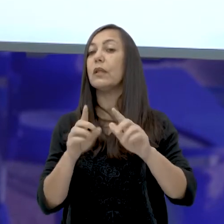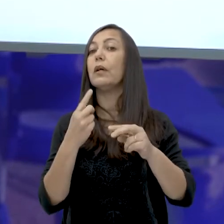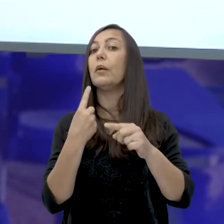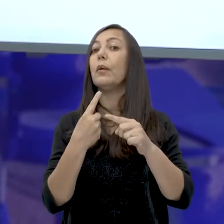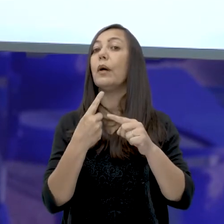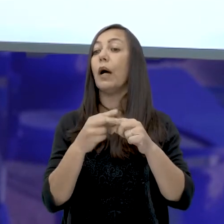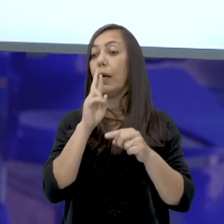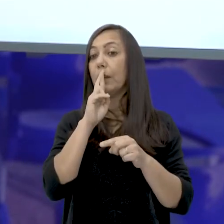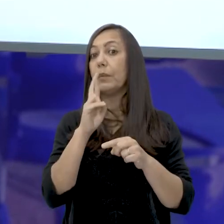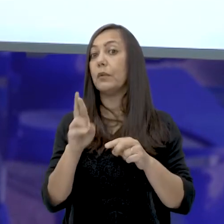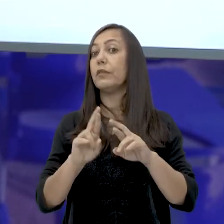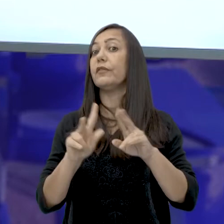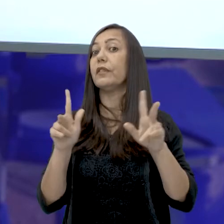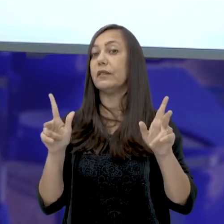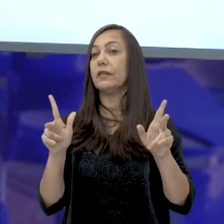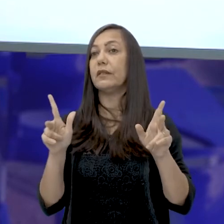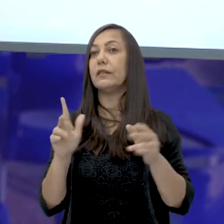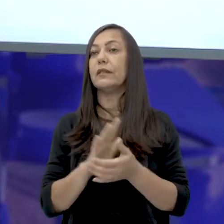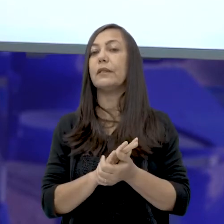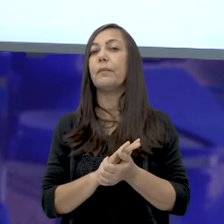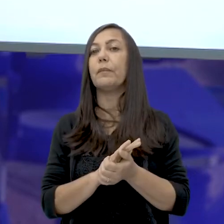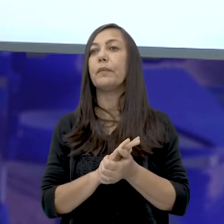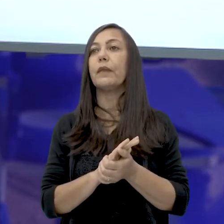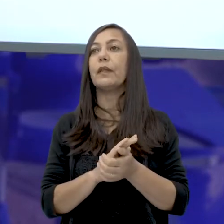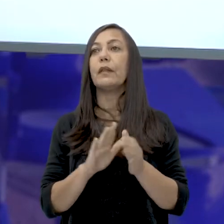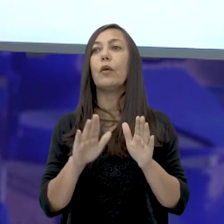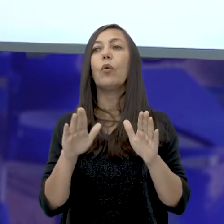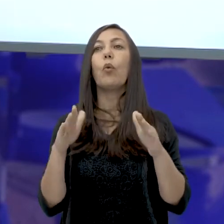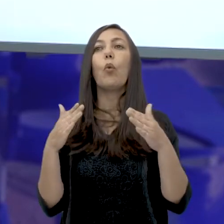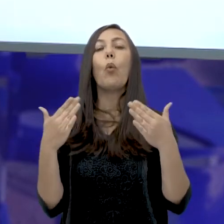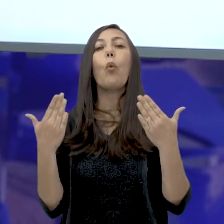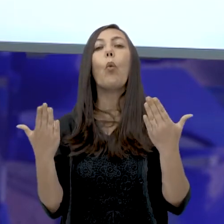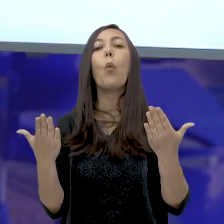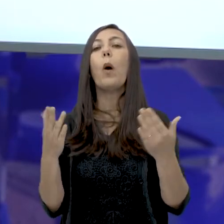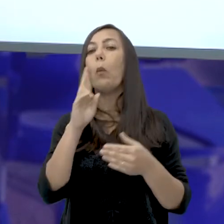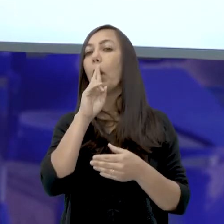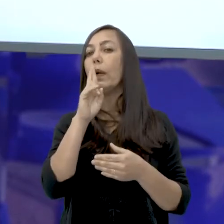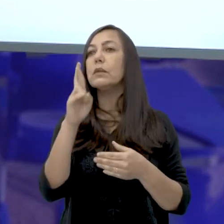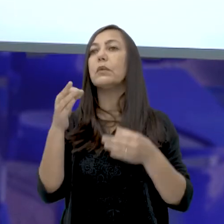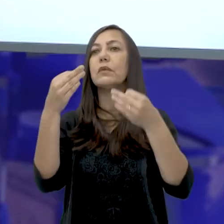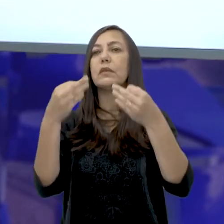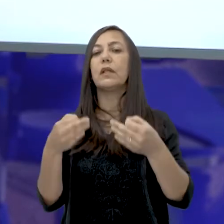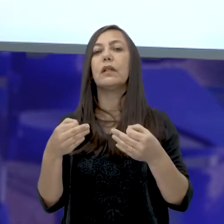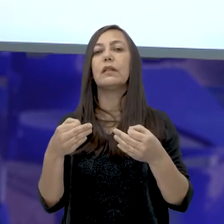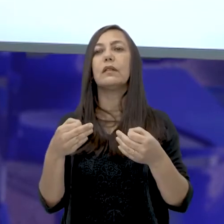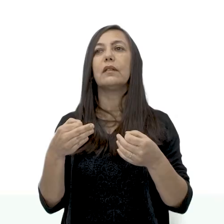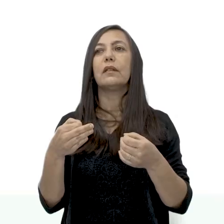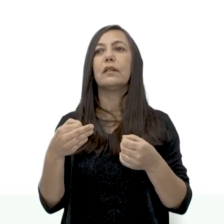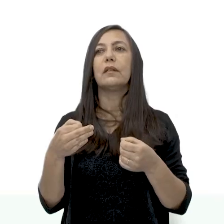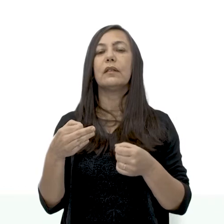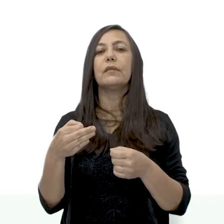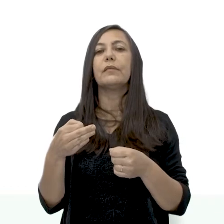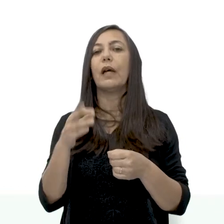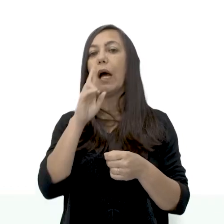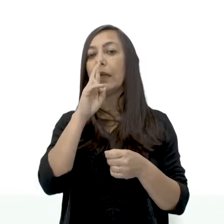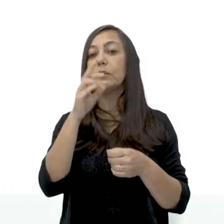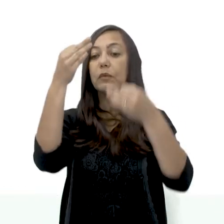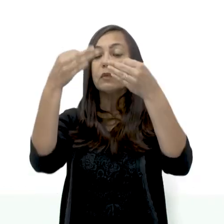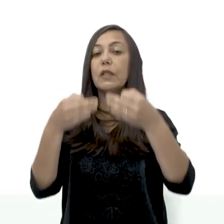aparentemente parece ser fácil, mas eu creio que vocês vão ter que pesquisar e prestarem bastante